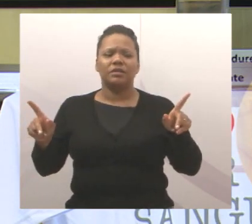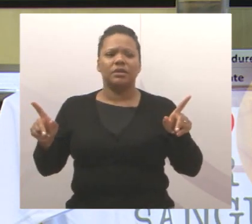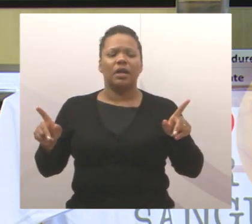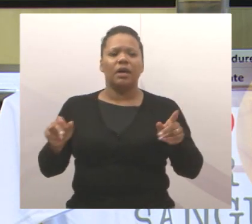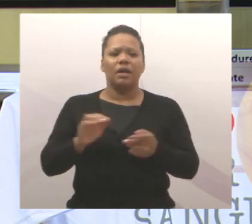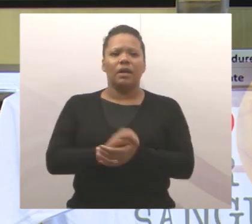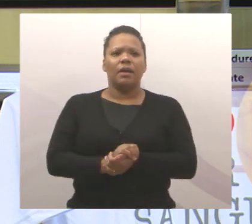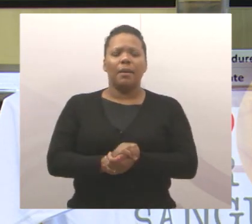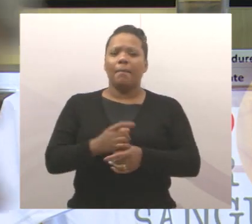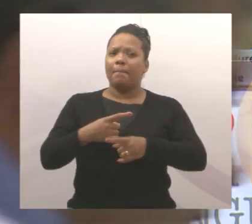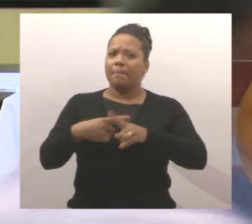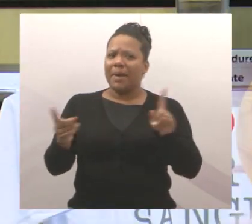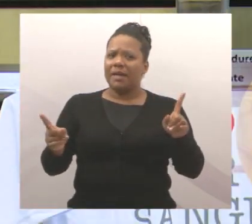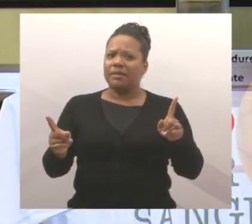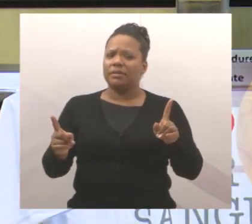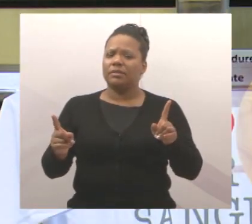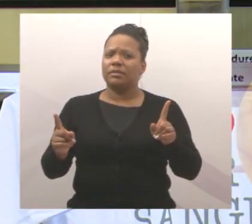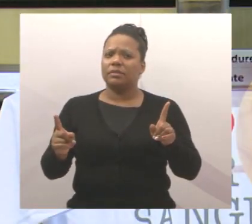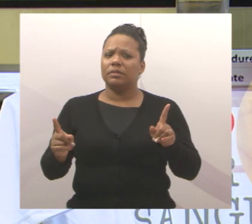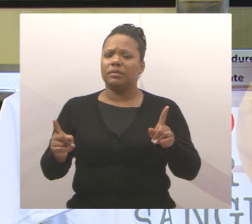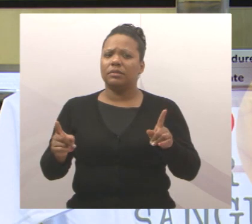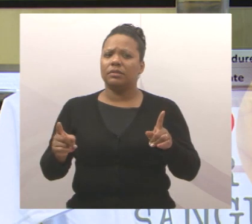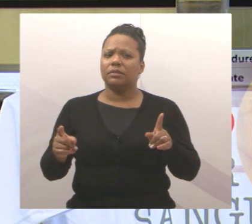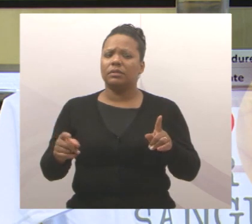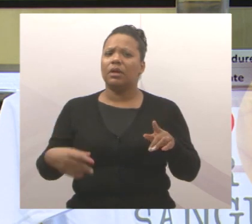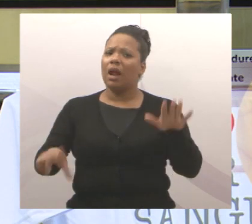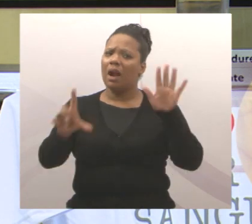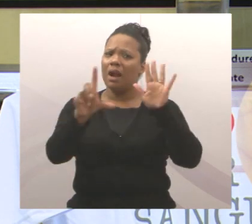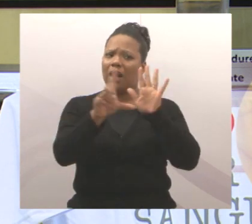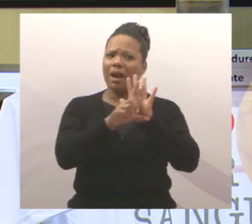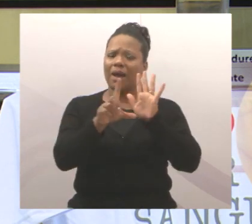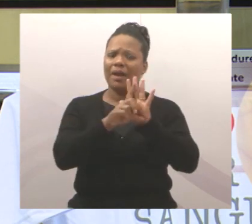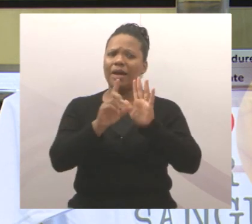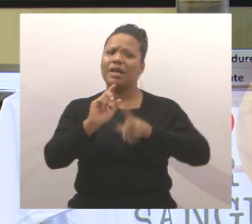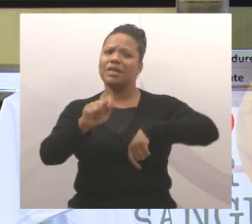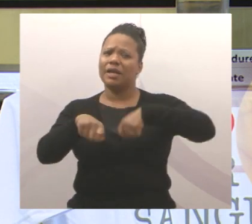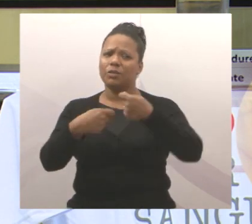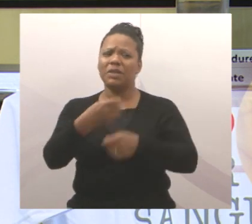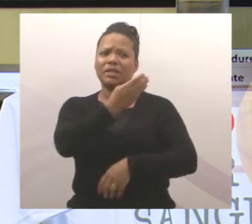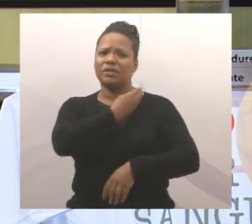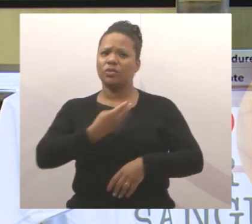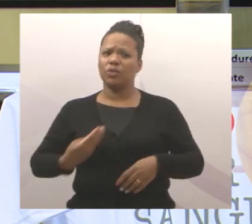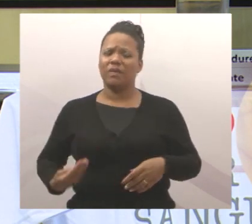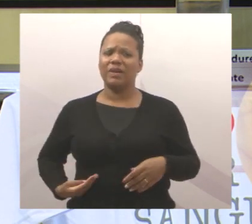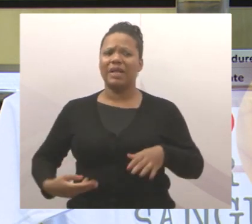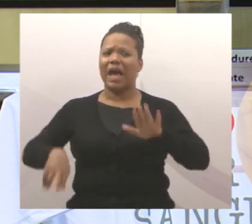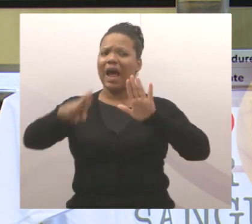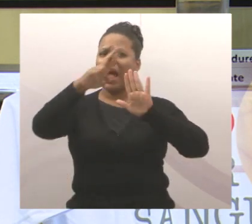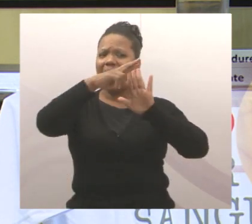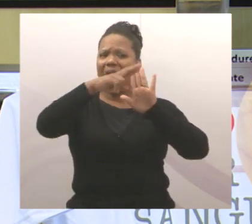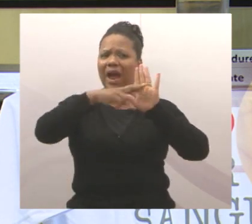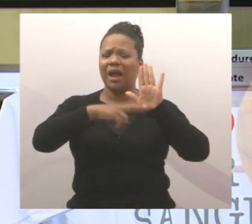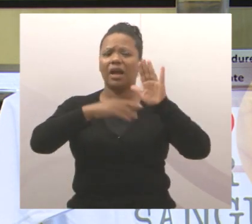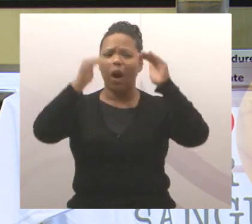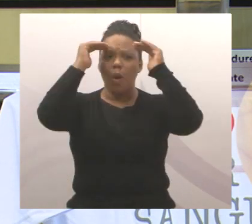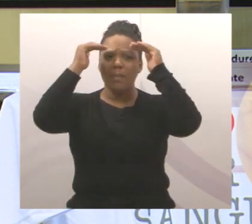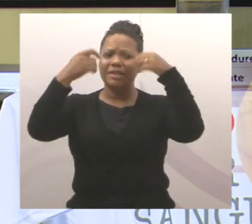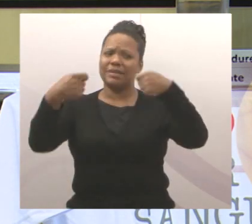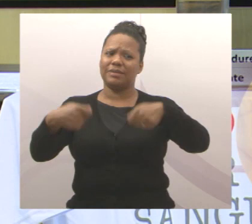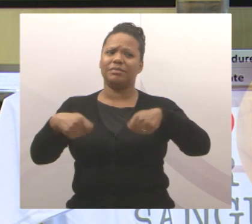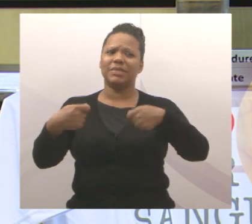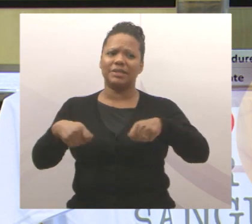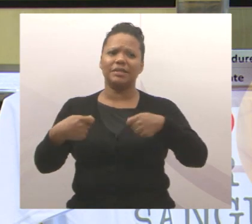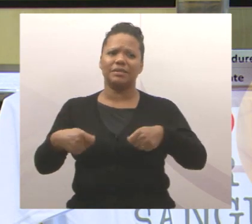permitido fazer o que a lei autoriza. Isto porque a administração pública não dispõe dos interesses públicos,